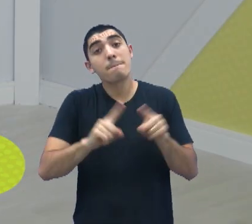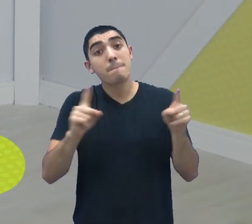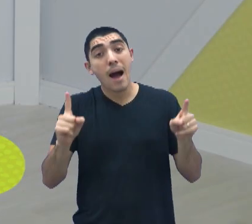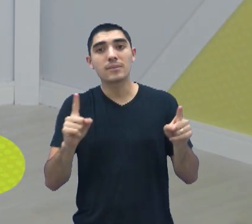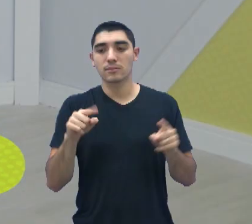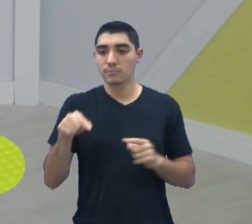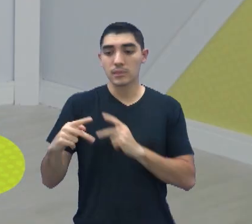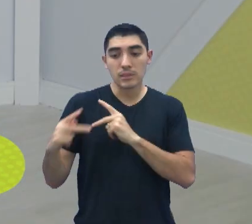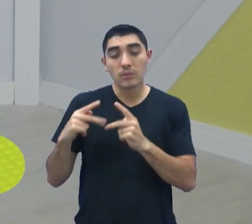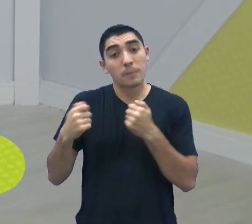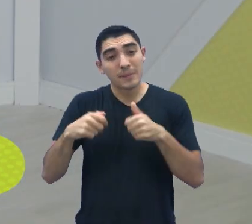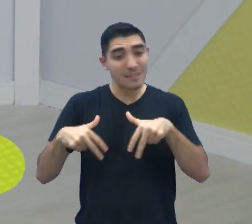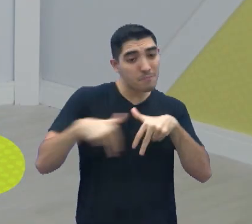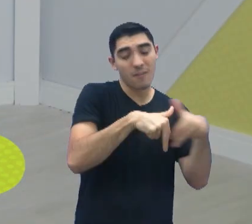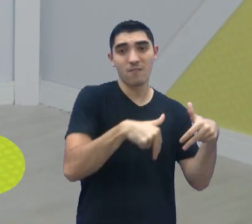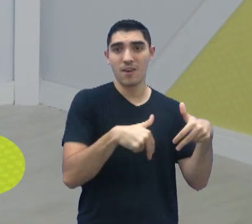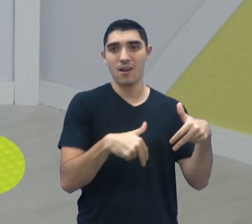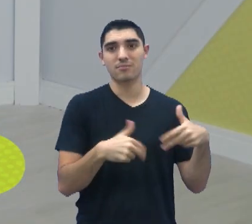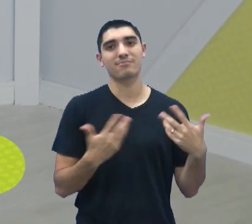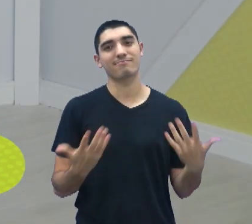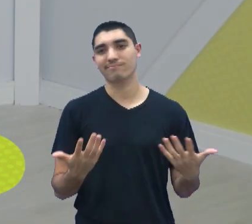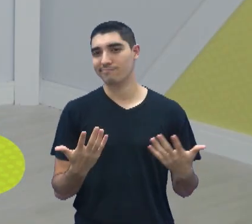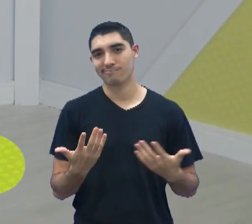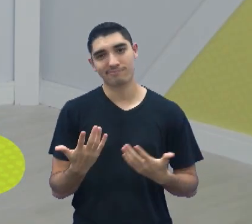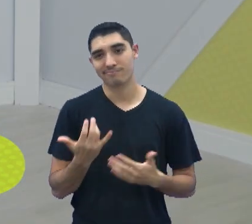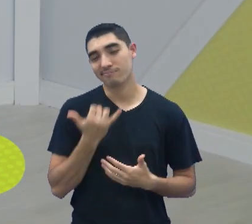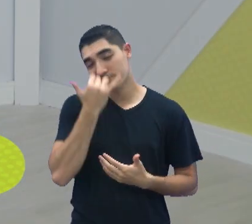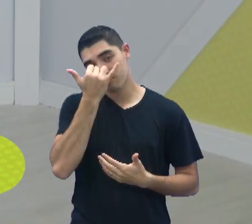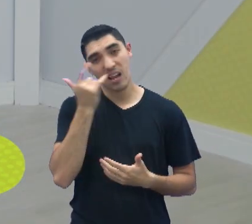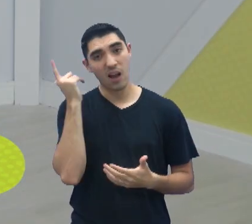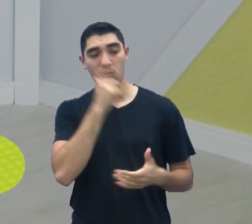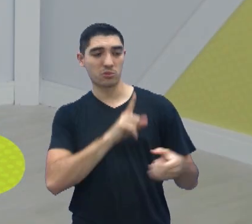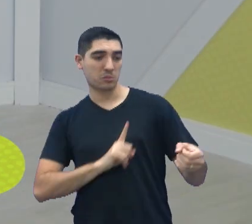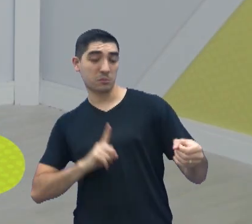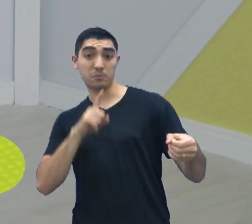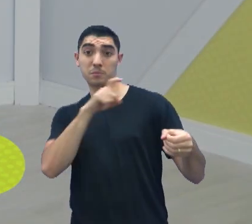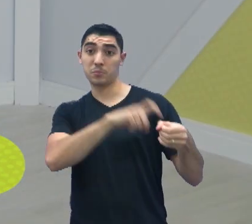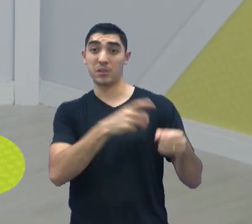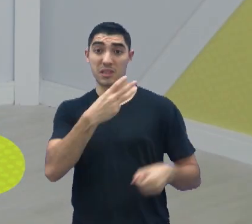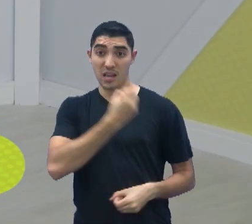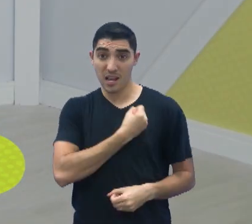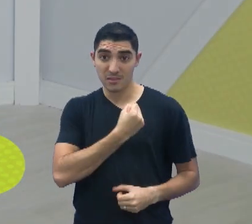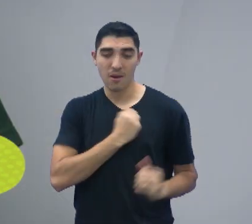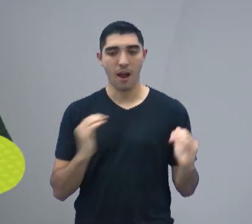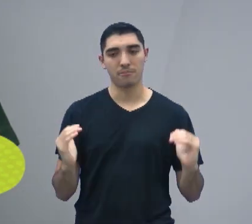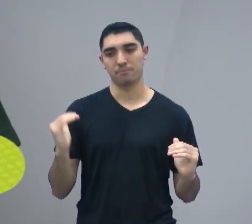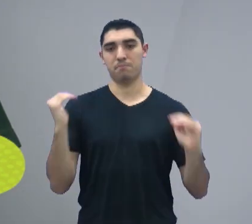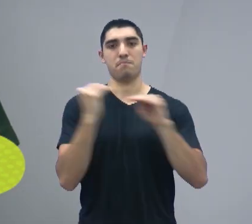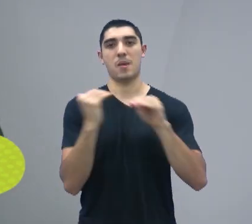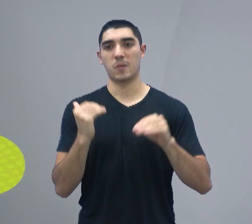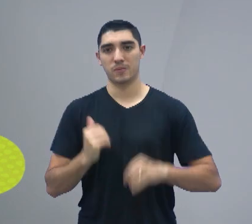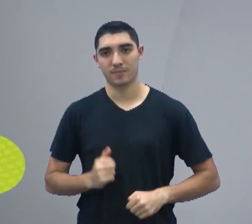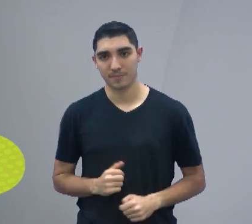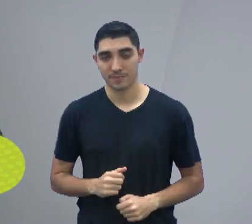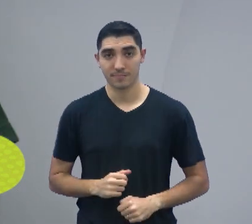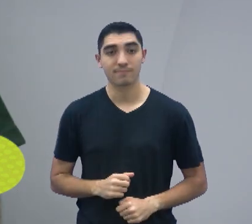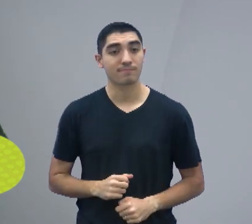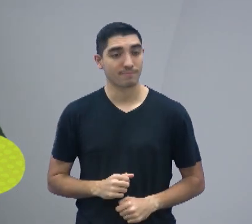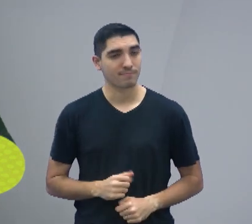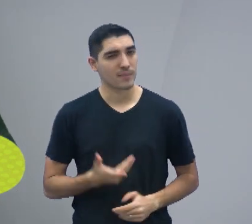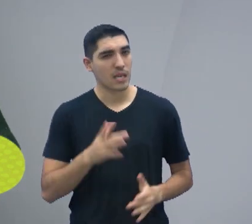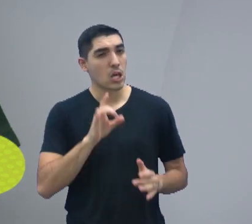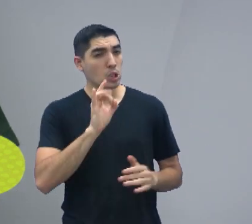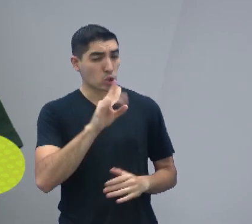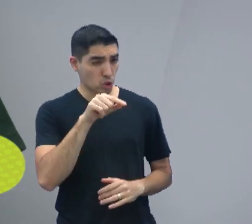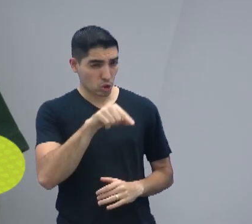fazer a falta, não fez, aí a bola do Menca caiu, levou para a prorrogação e Mogi acabou aproveitando. Vieira, não somente durante a fase